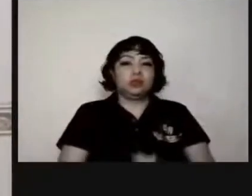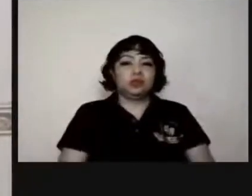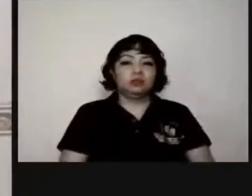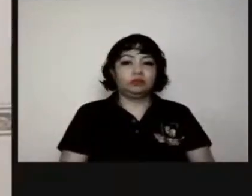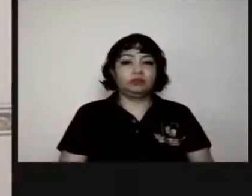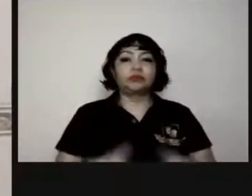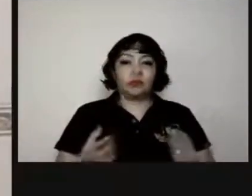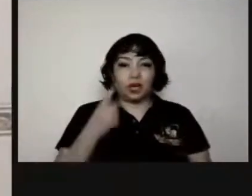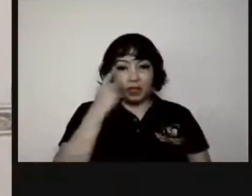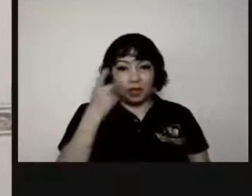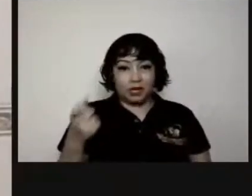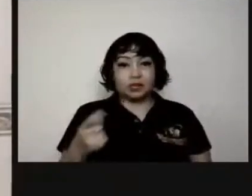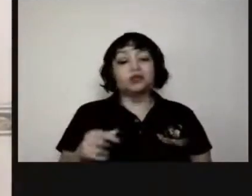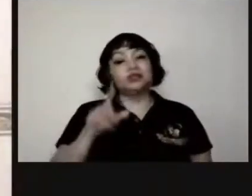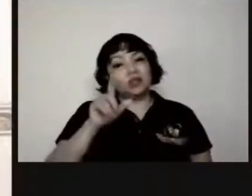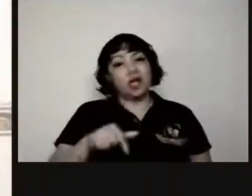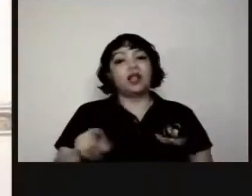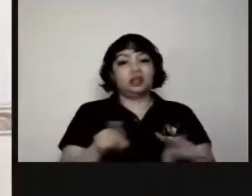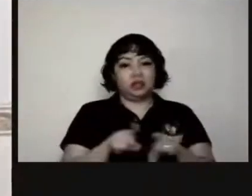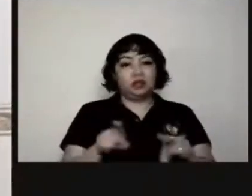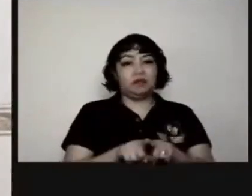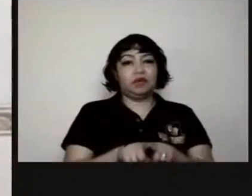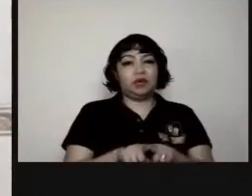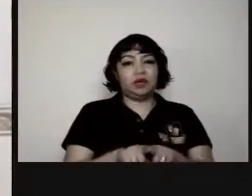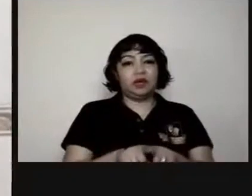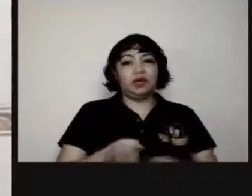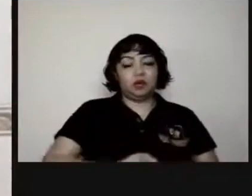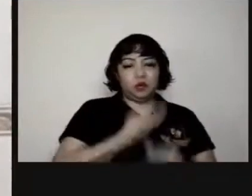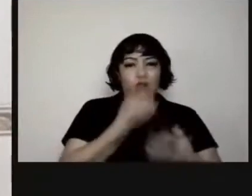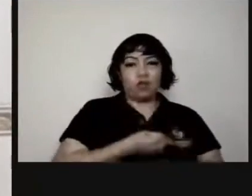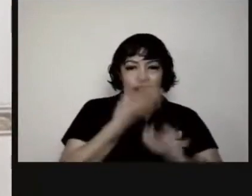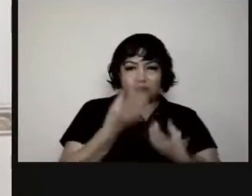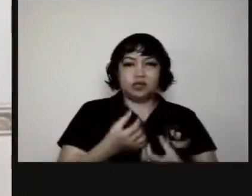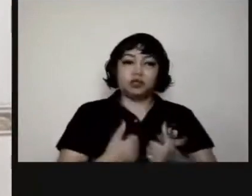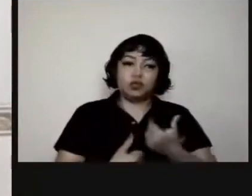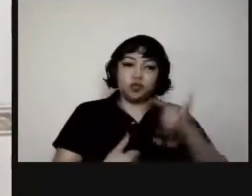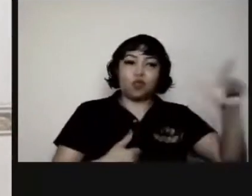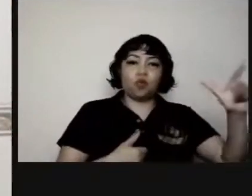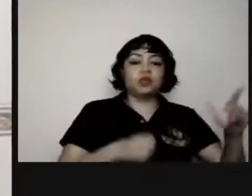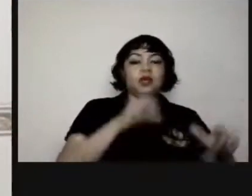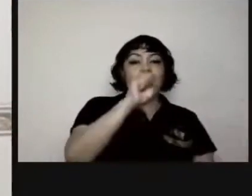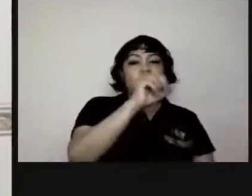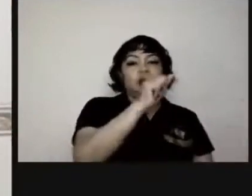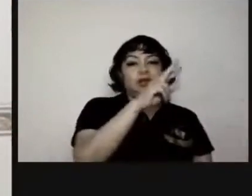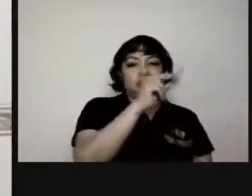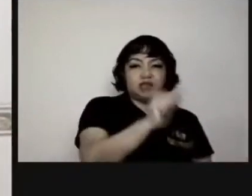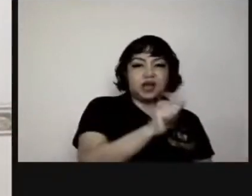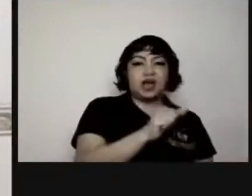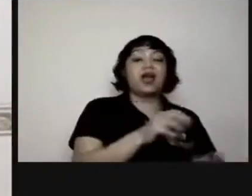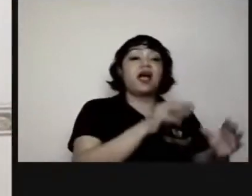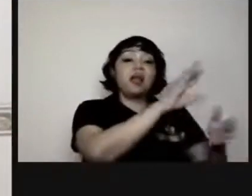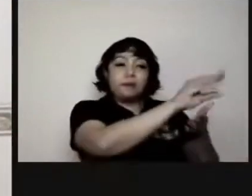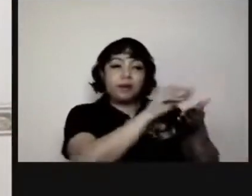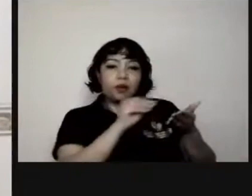Então, interessante que ela também pegou a poesia da Sara Magalhães, ela pegou também falando essa troca